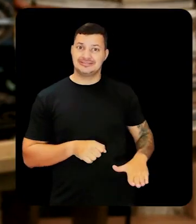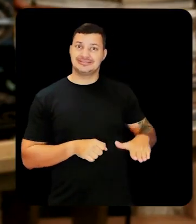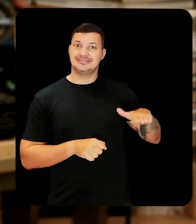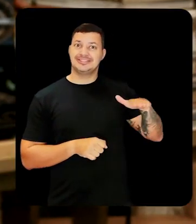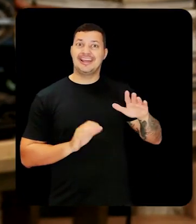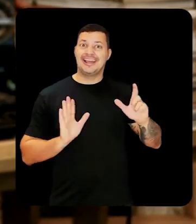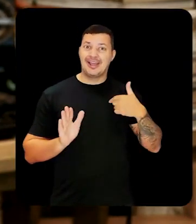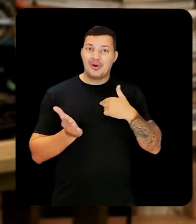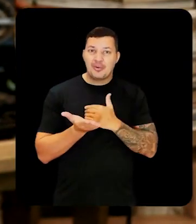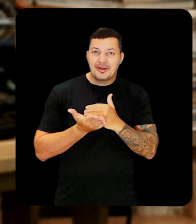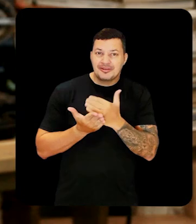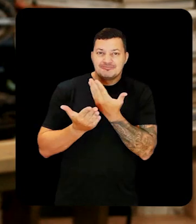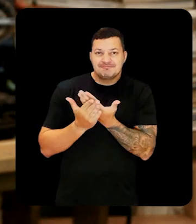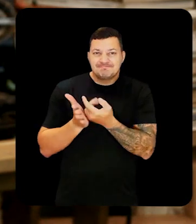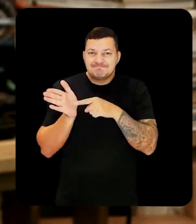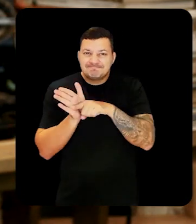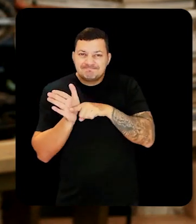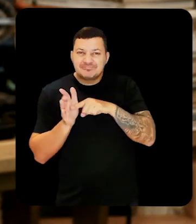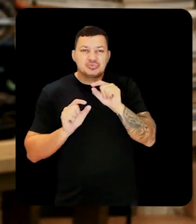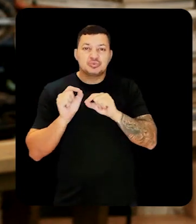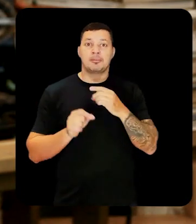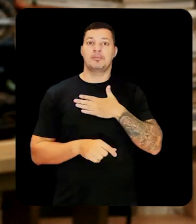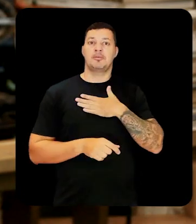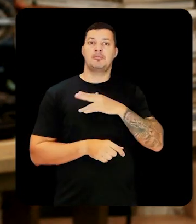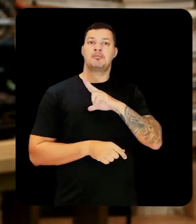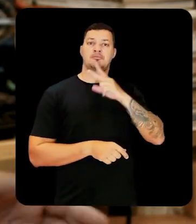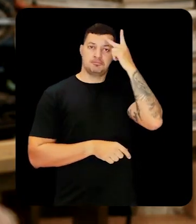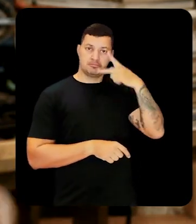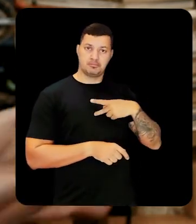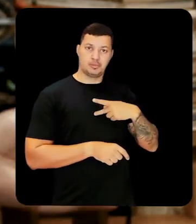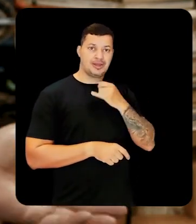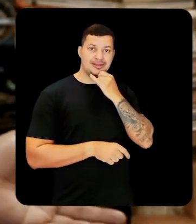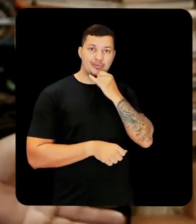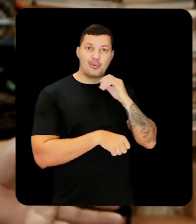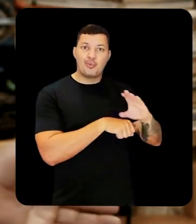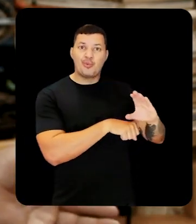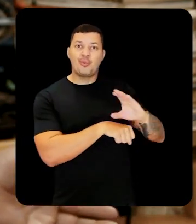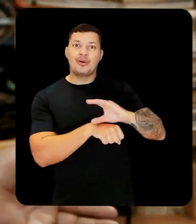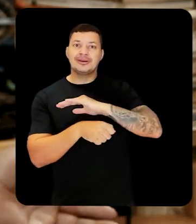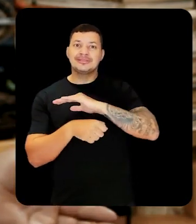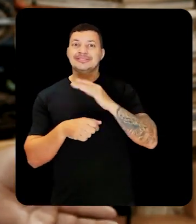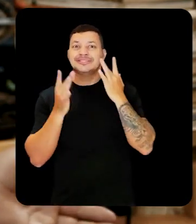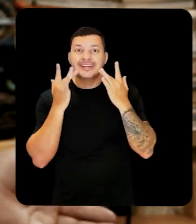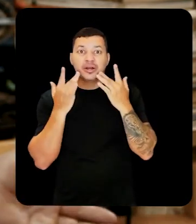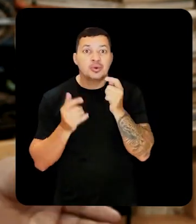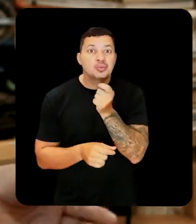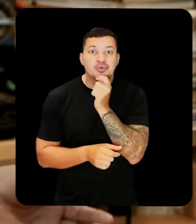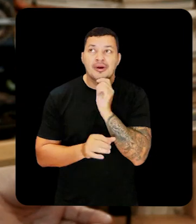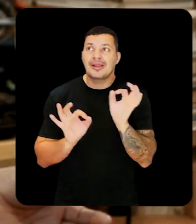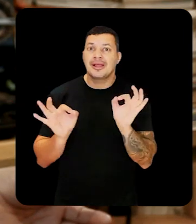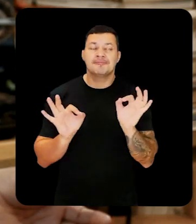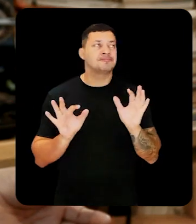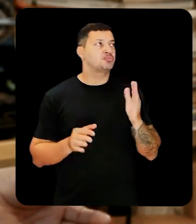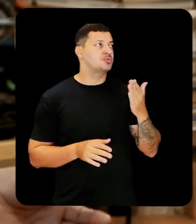E aí, eu começo um estudo particularmente pessoal. Não existiam cursos de teatro naquela época, eu